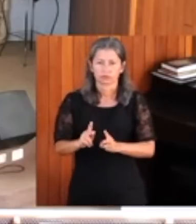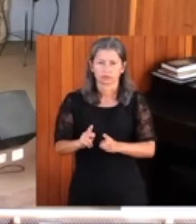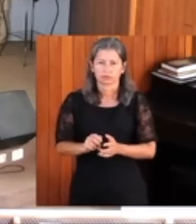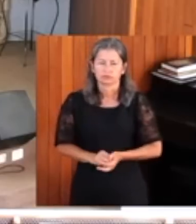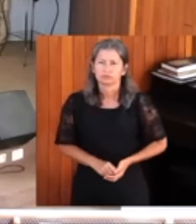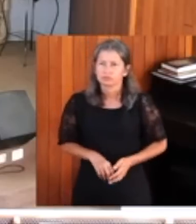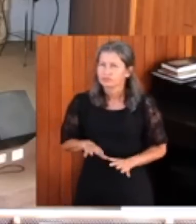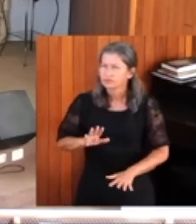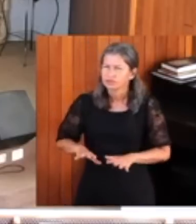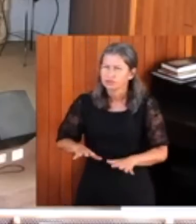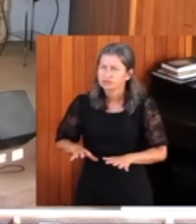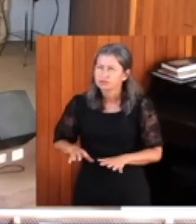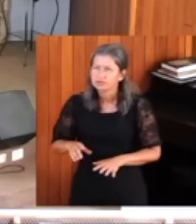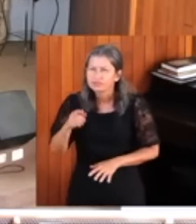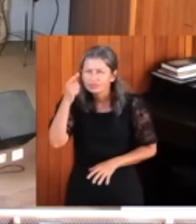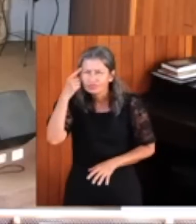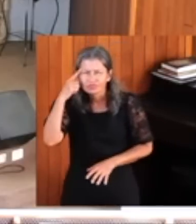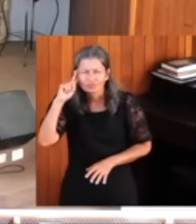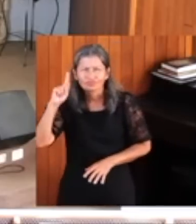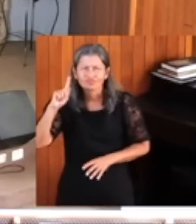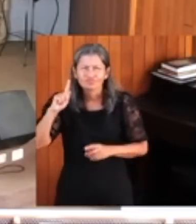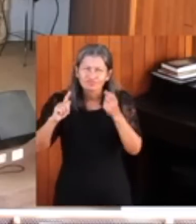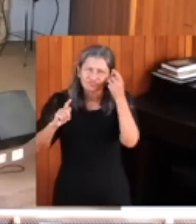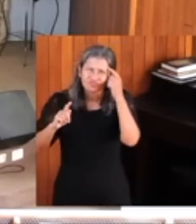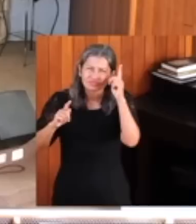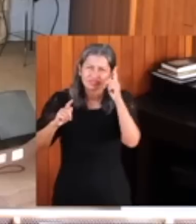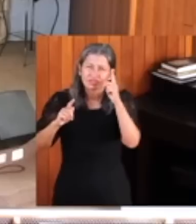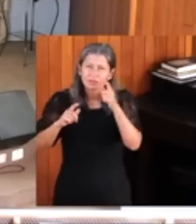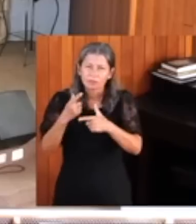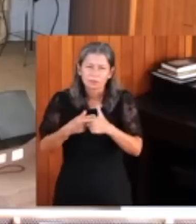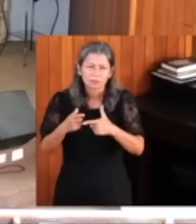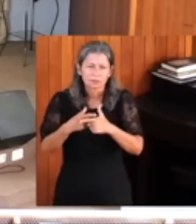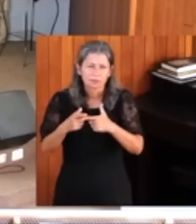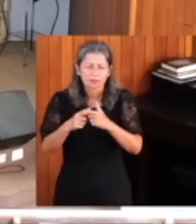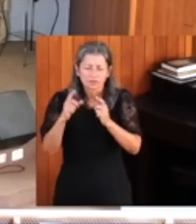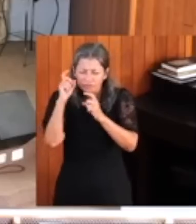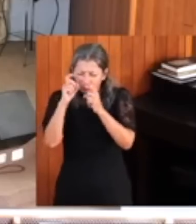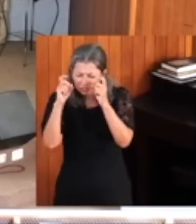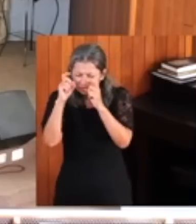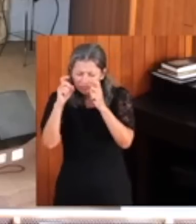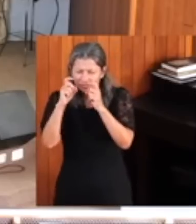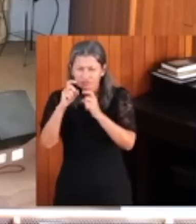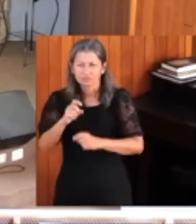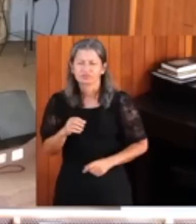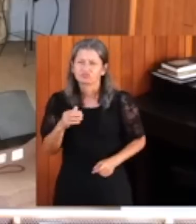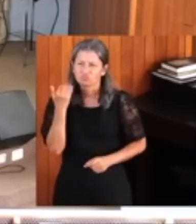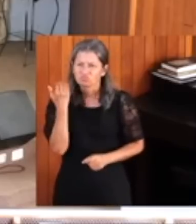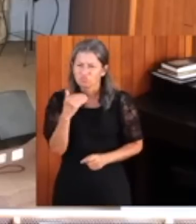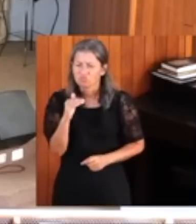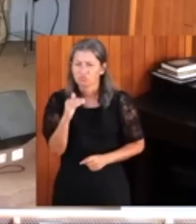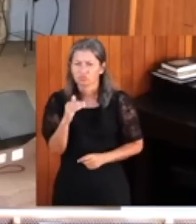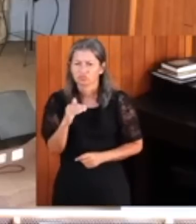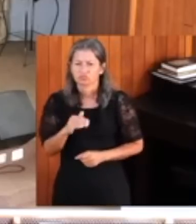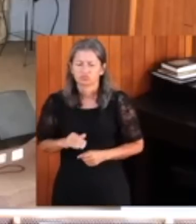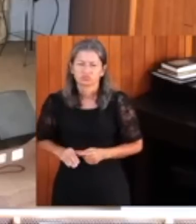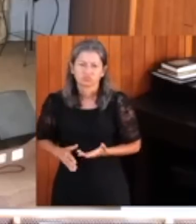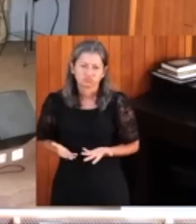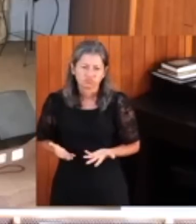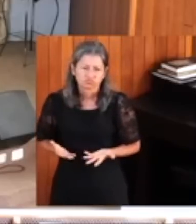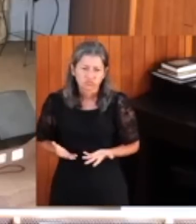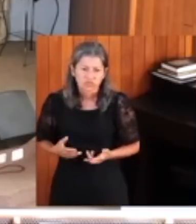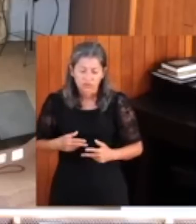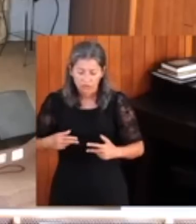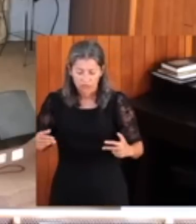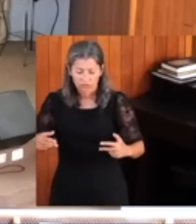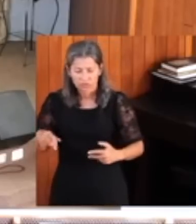na sua mente, né, quando a dificuldade bater à porta, quando a morte, a doença, as perdas, elas deixarem